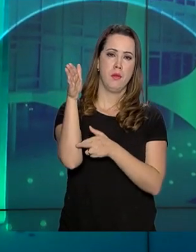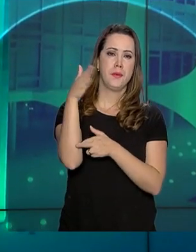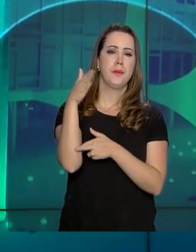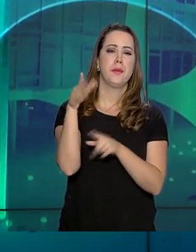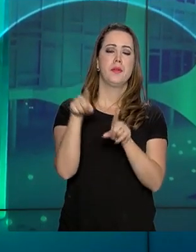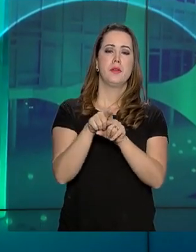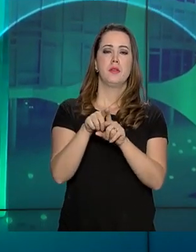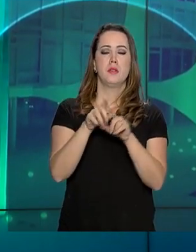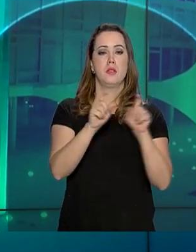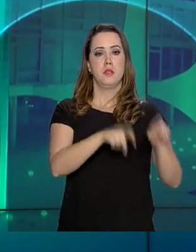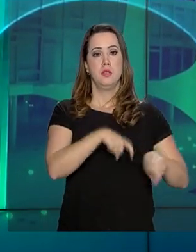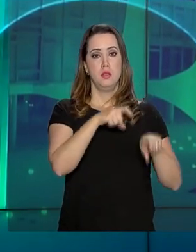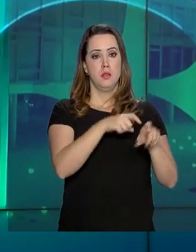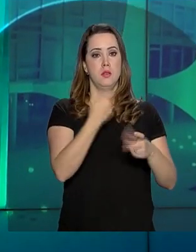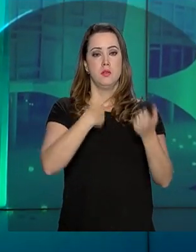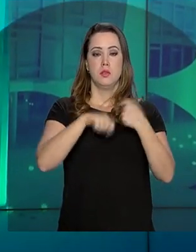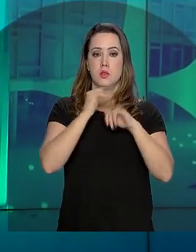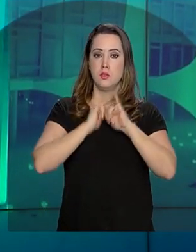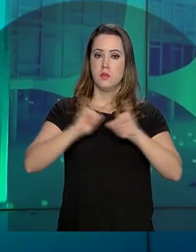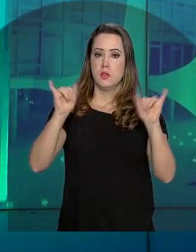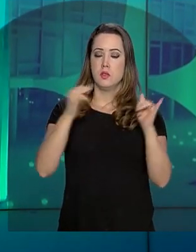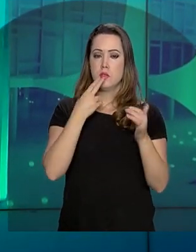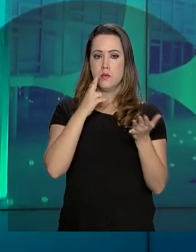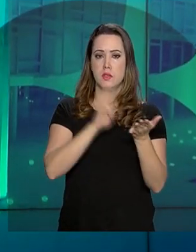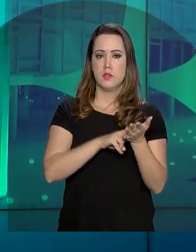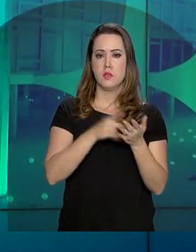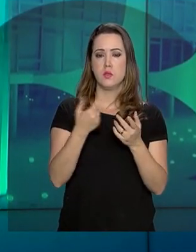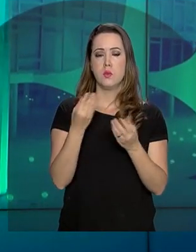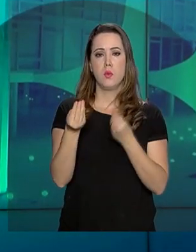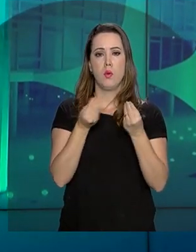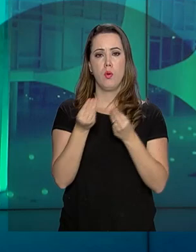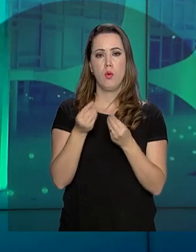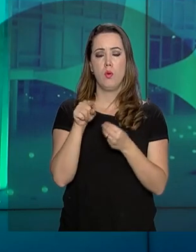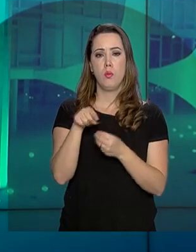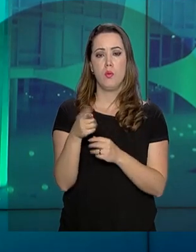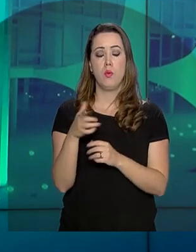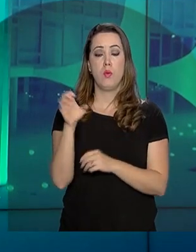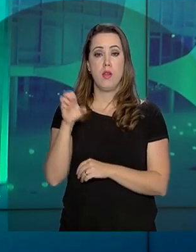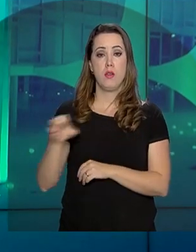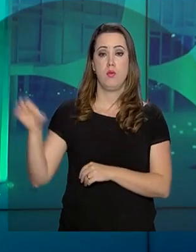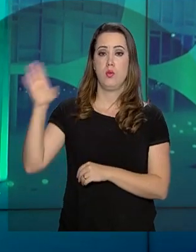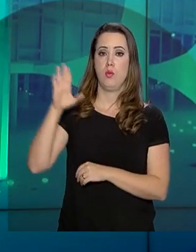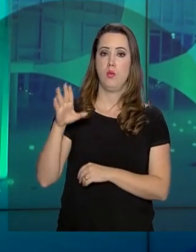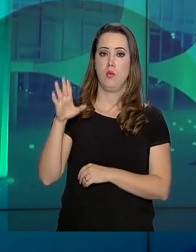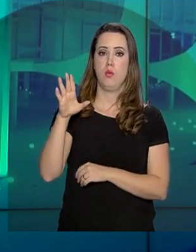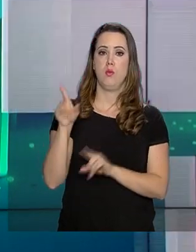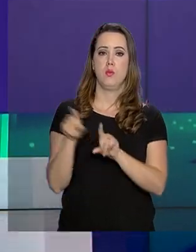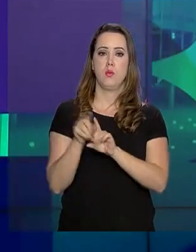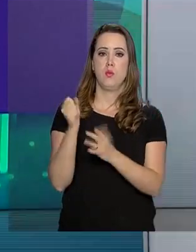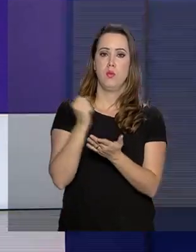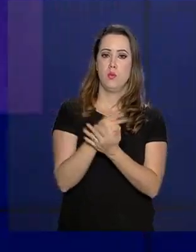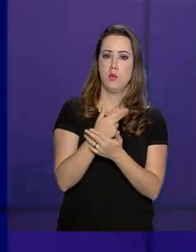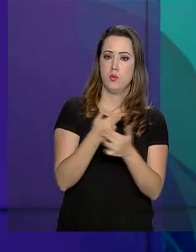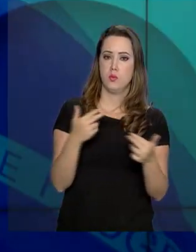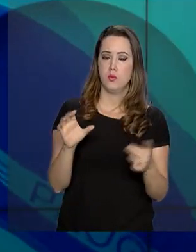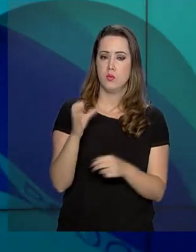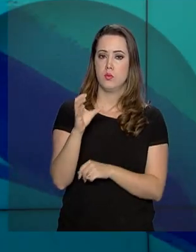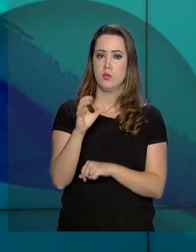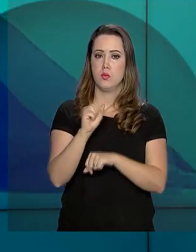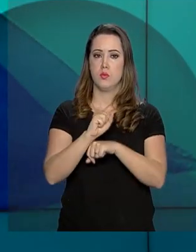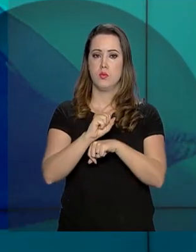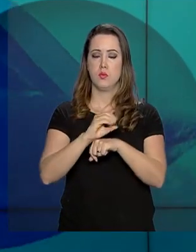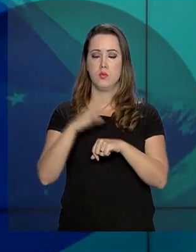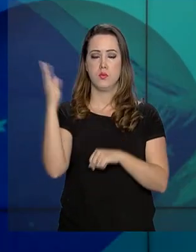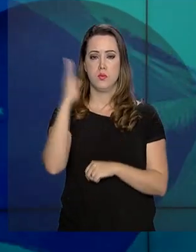agricultura divulgaram hoje Notas Sobre as restrições impostas pela união europeia para a compra de produtos de